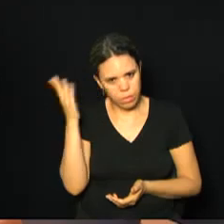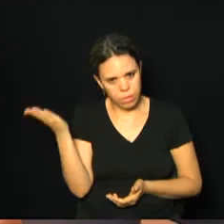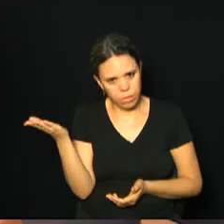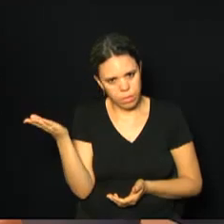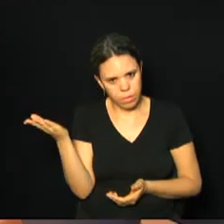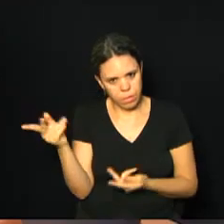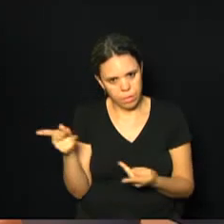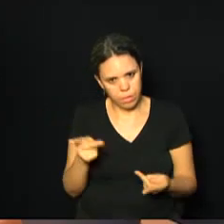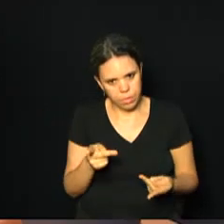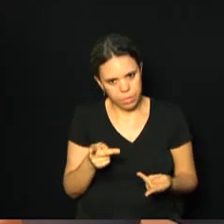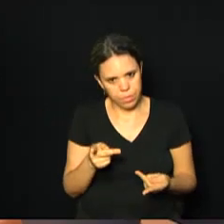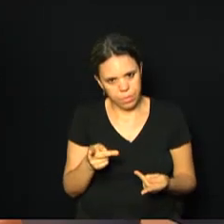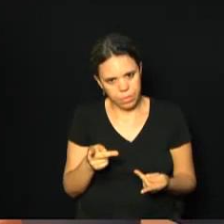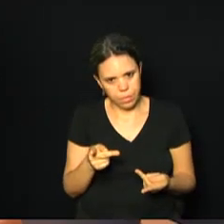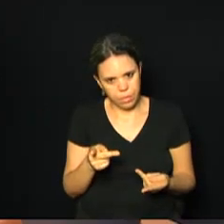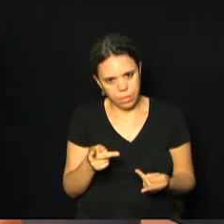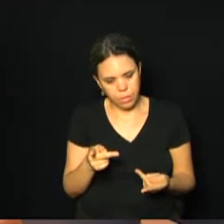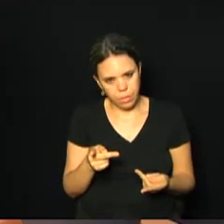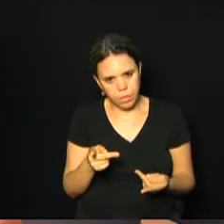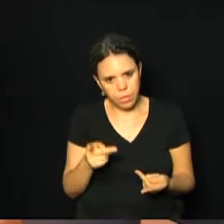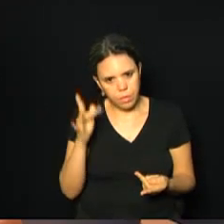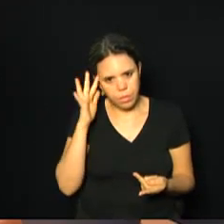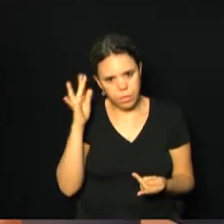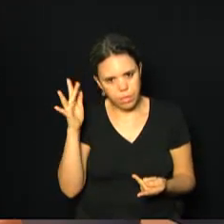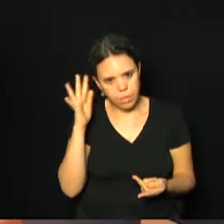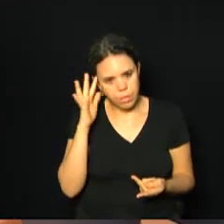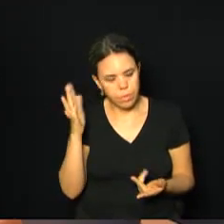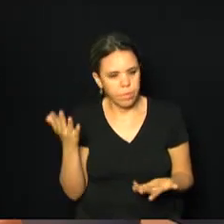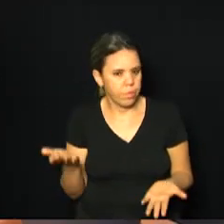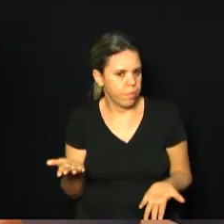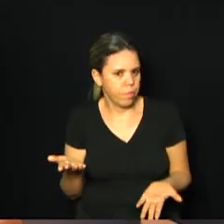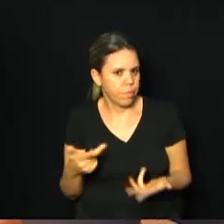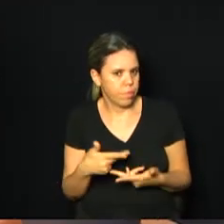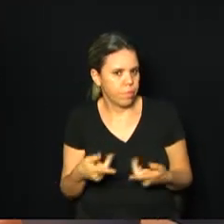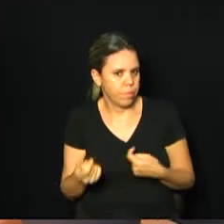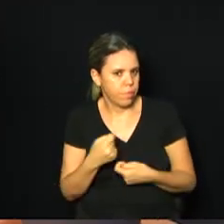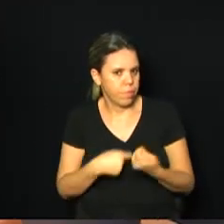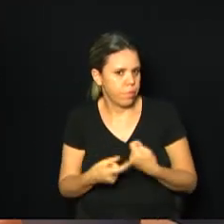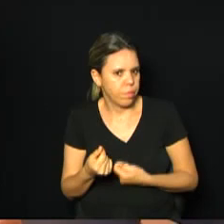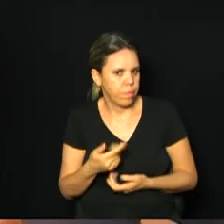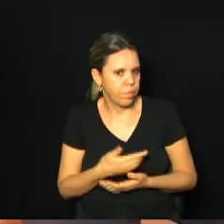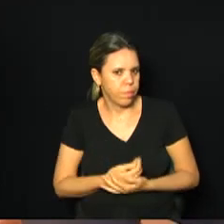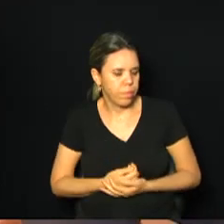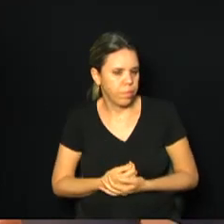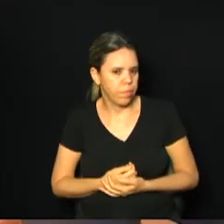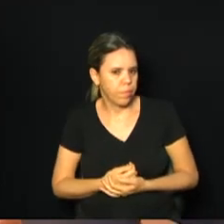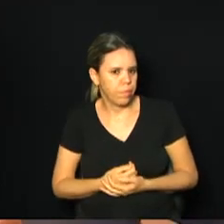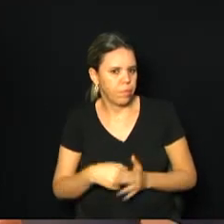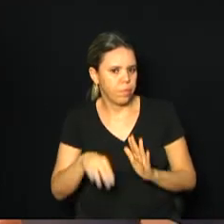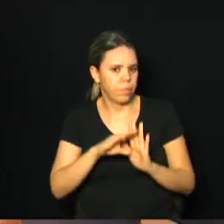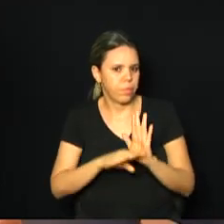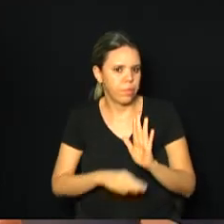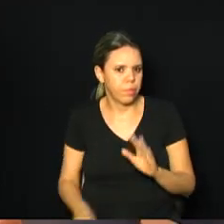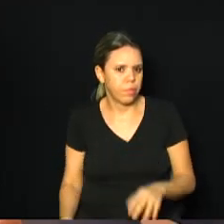o convite, o que a gente imaginava? Esse negócio de financeira. Passaram uma lista lá, o